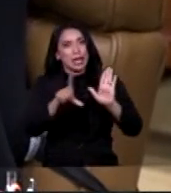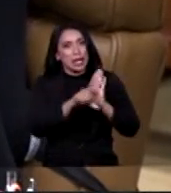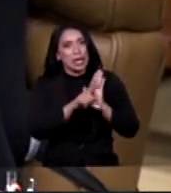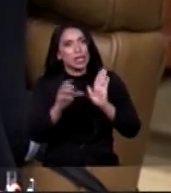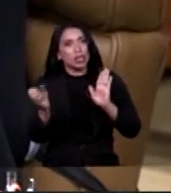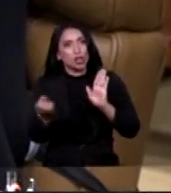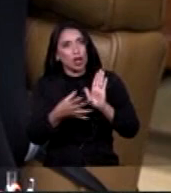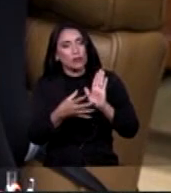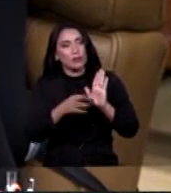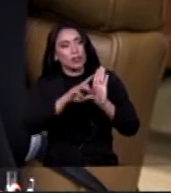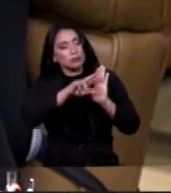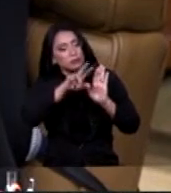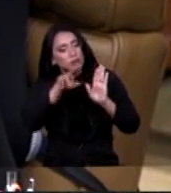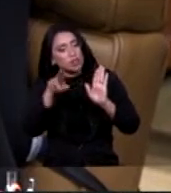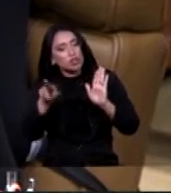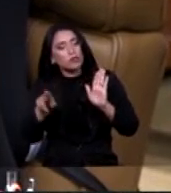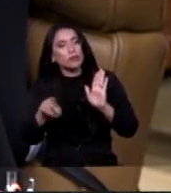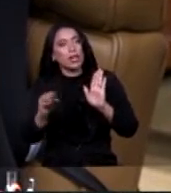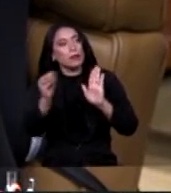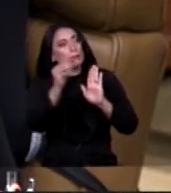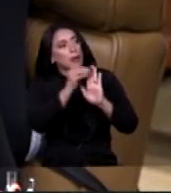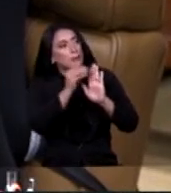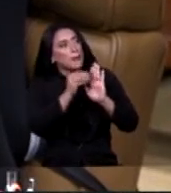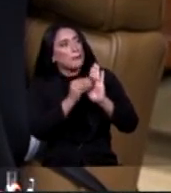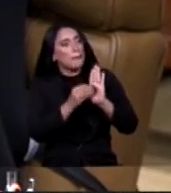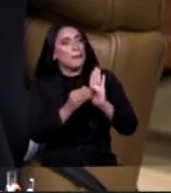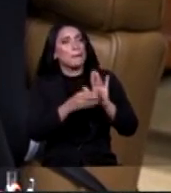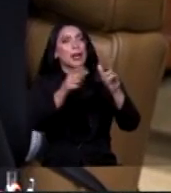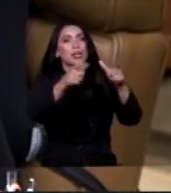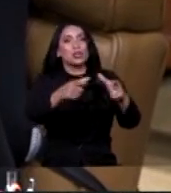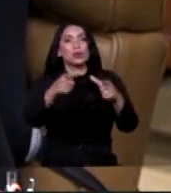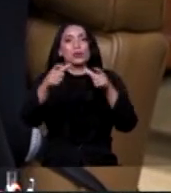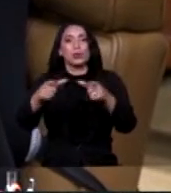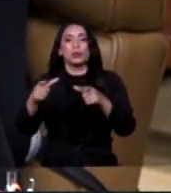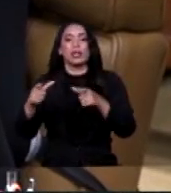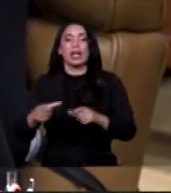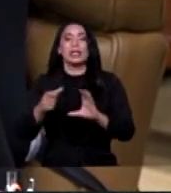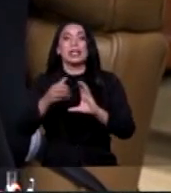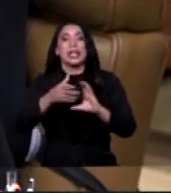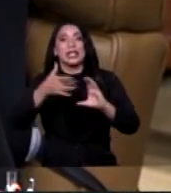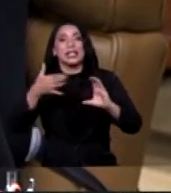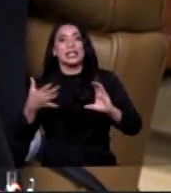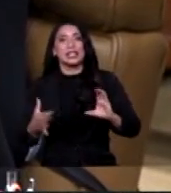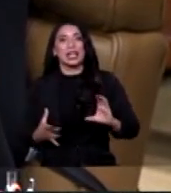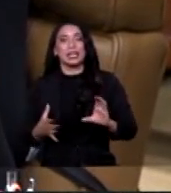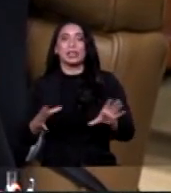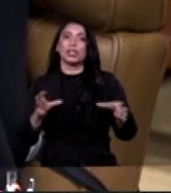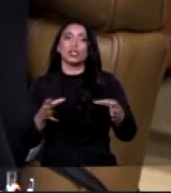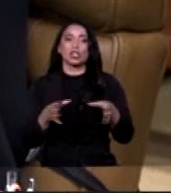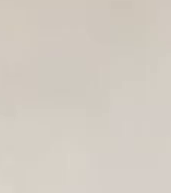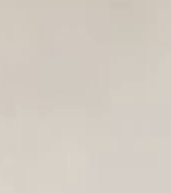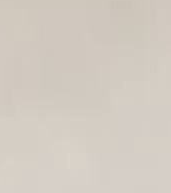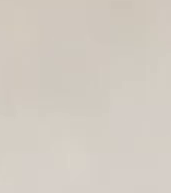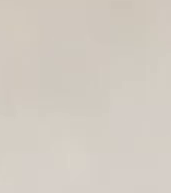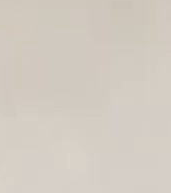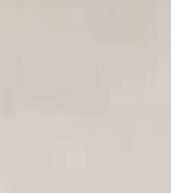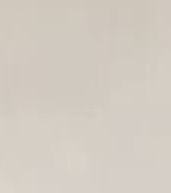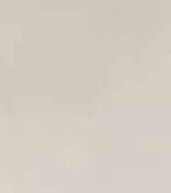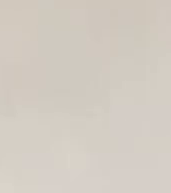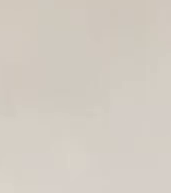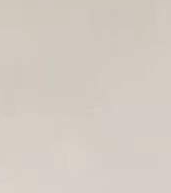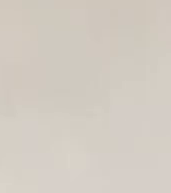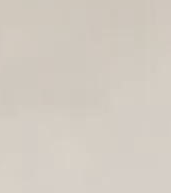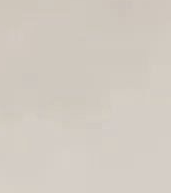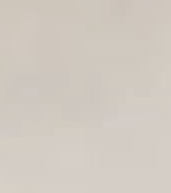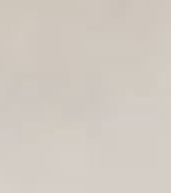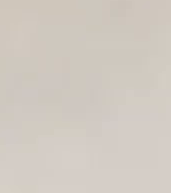no julgamento anterior. Vamos aguardar com expectativa, esperar que o Supremo não avance além daquilo que